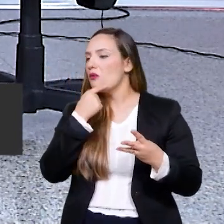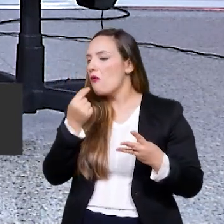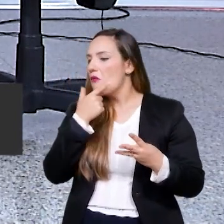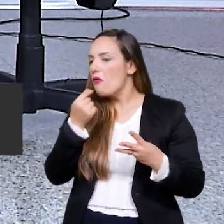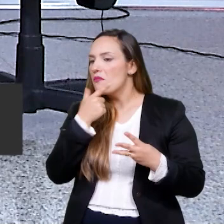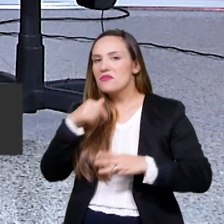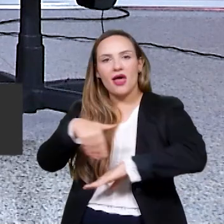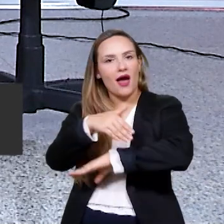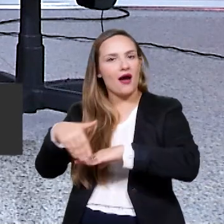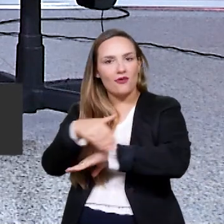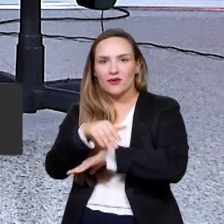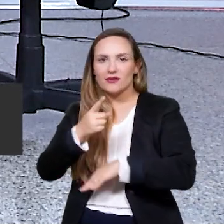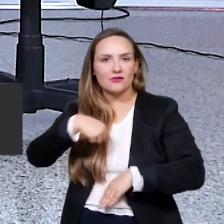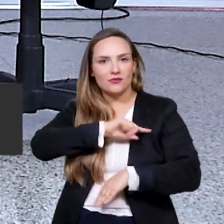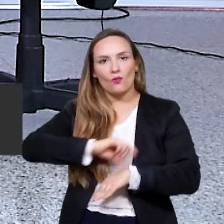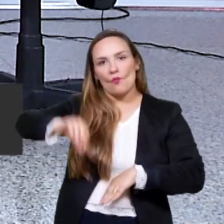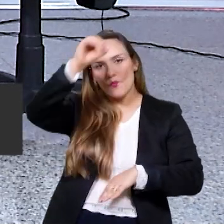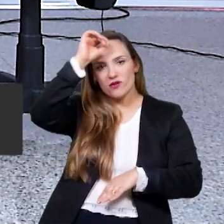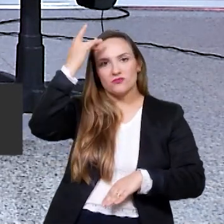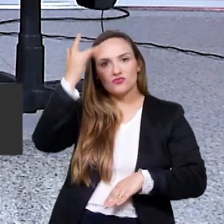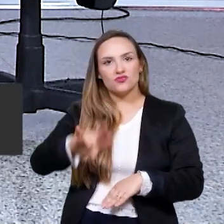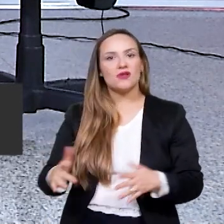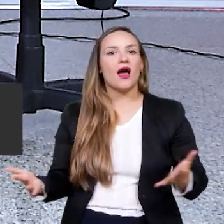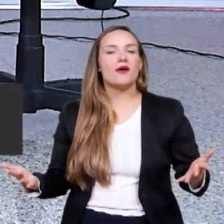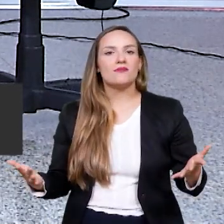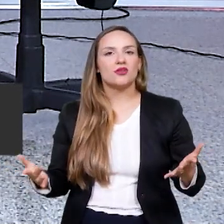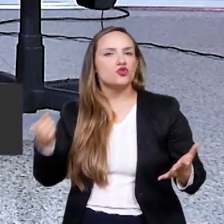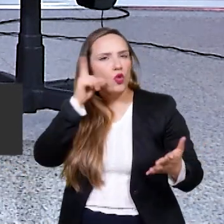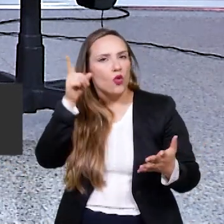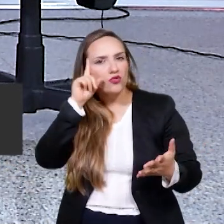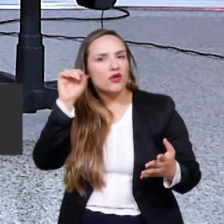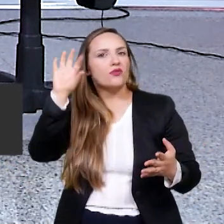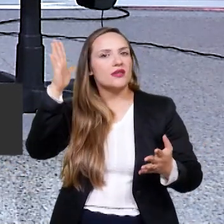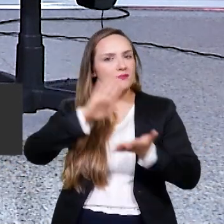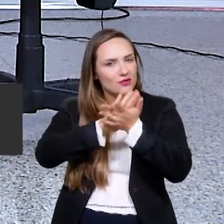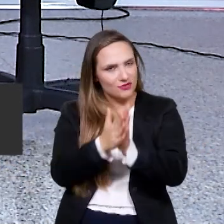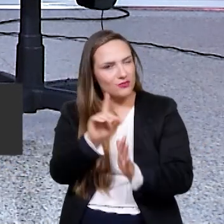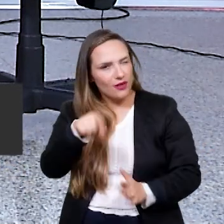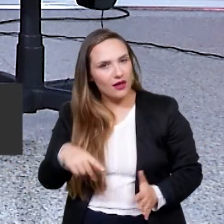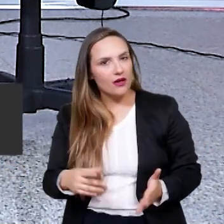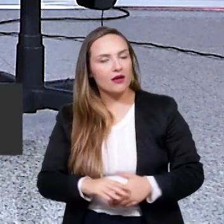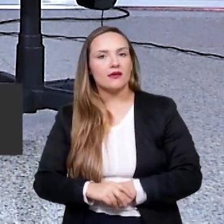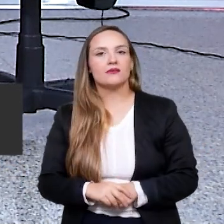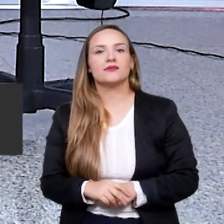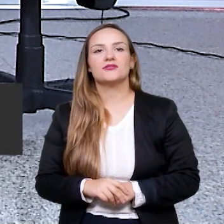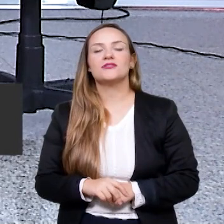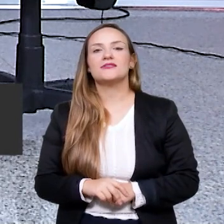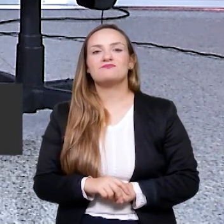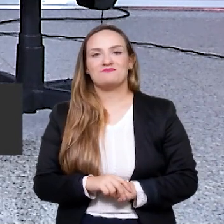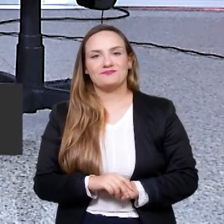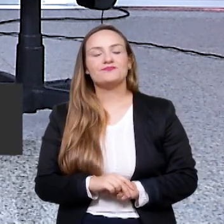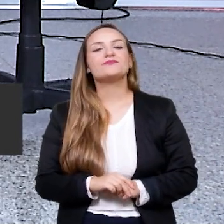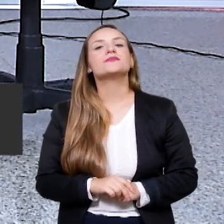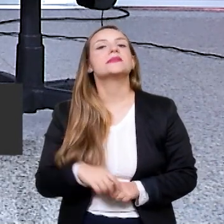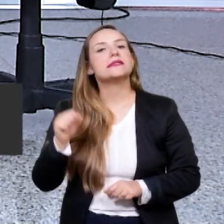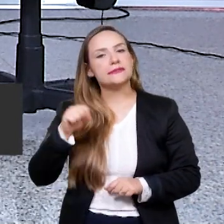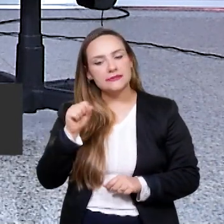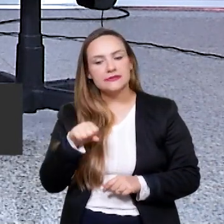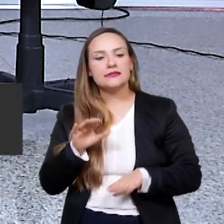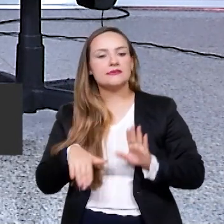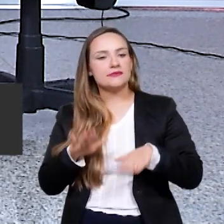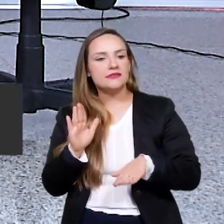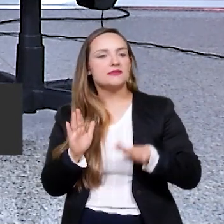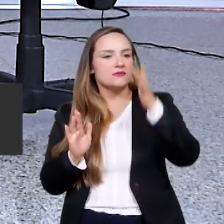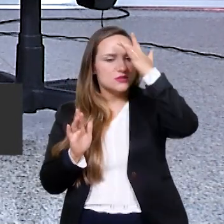Exatamente, exatamente. Então assim, aquela pessoa ali no anonimato, mas precisa ser vista e precisa levar